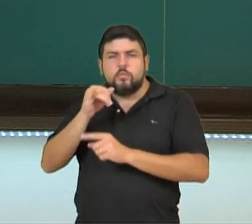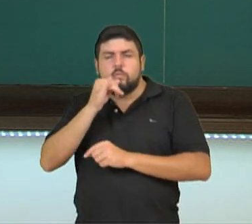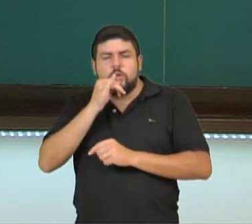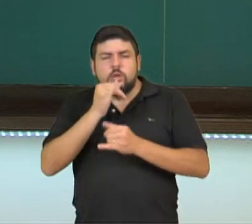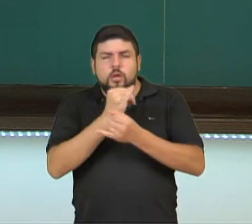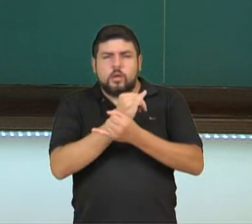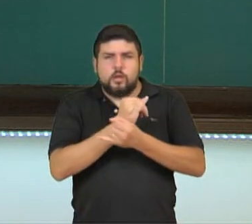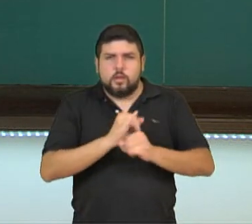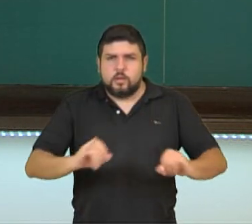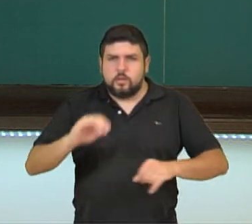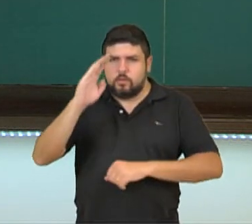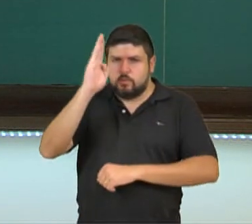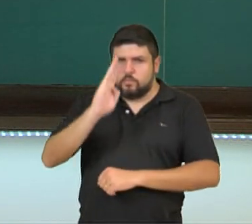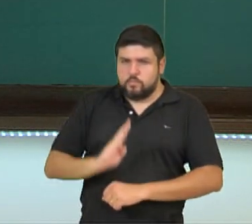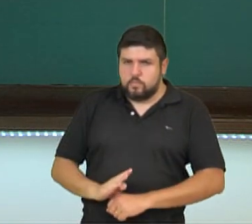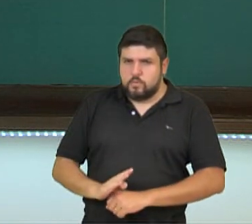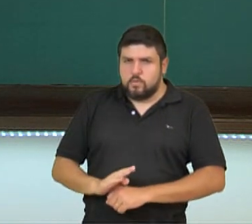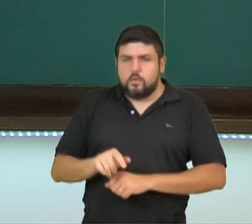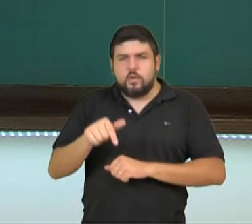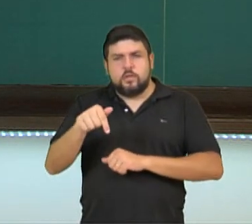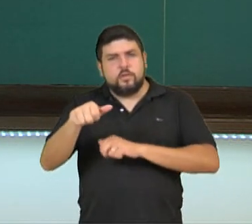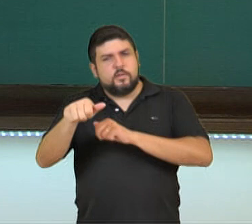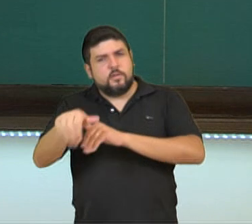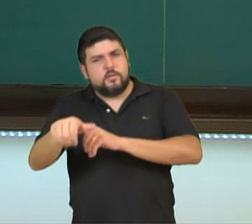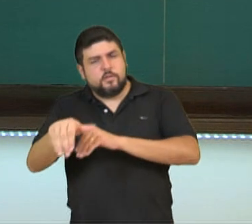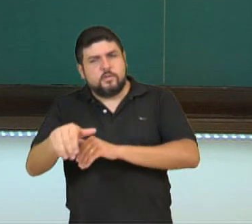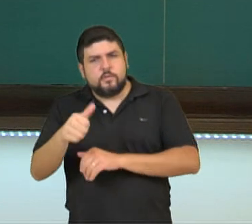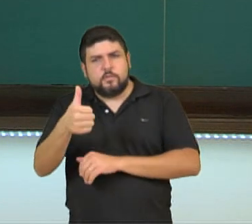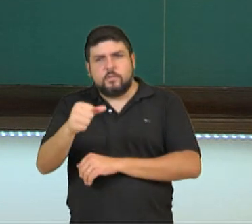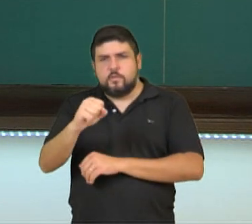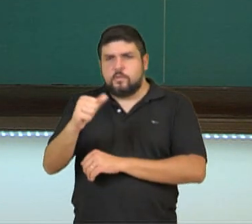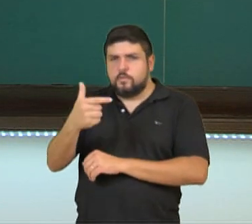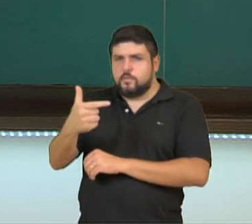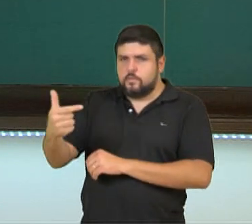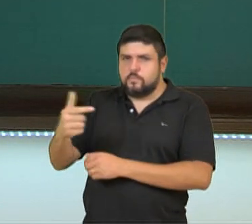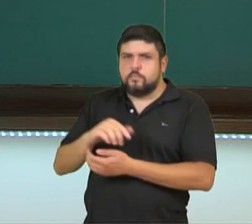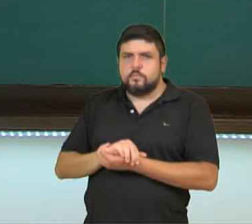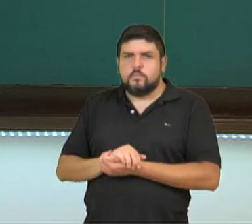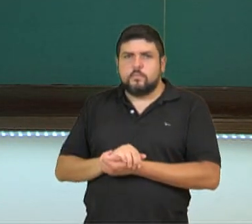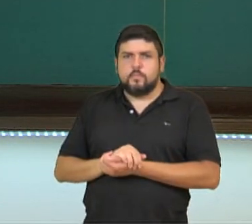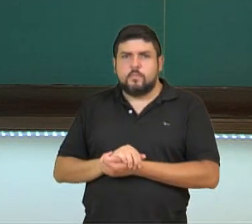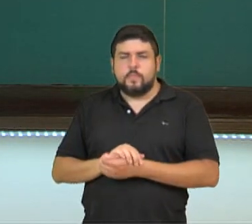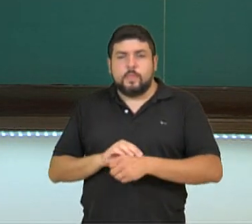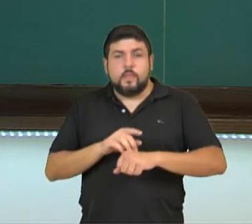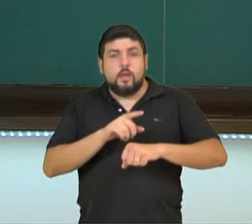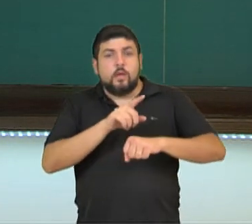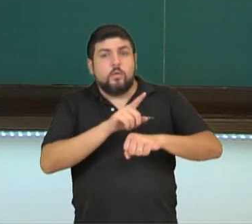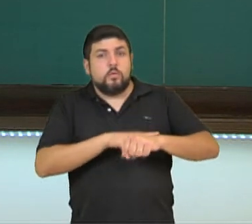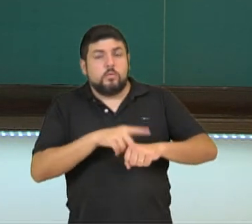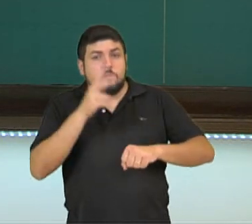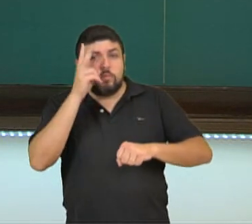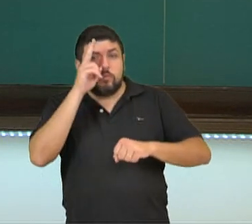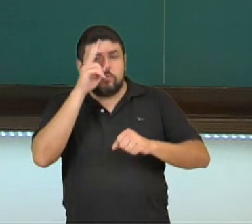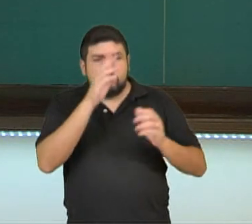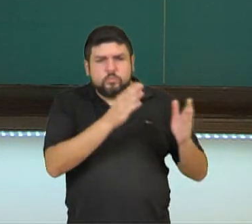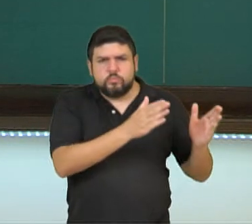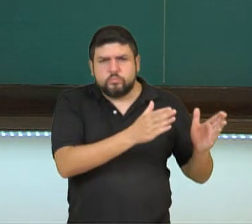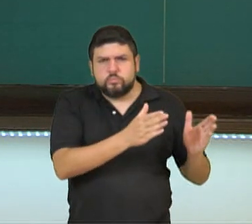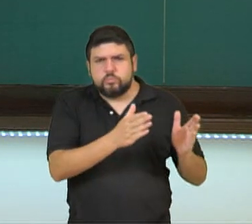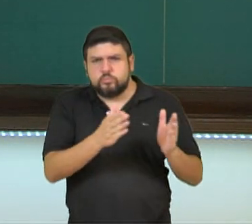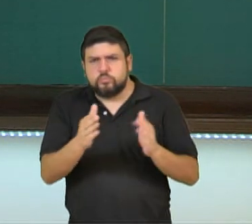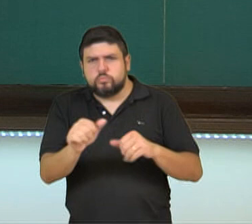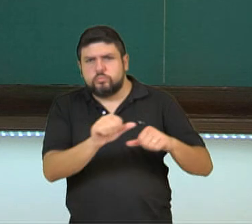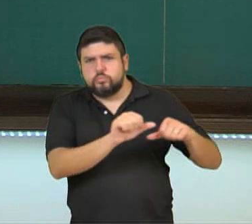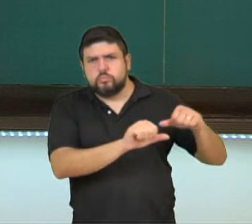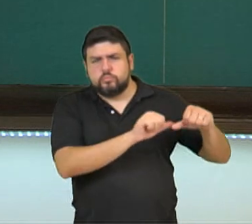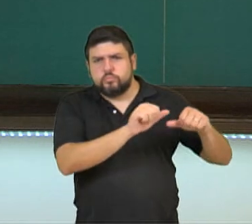1822, dia 7 de setembro. O tempo cronológico, a gente tem aí as mudanças e permanências nesse processo histórico. Então, quando a